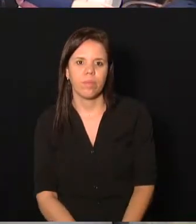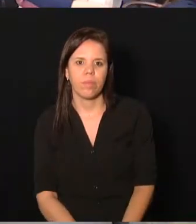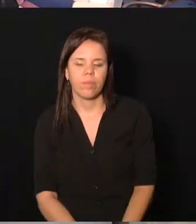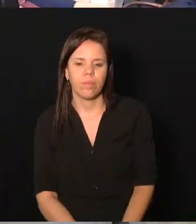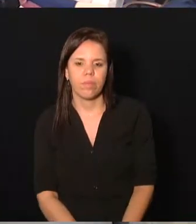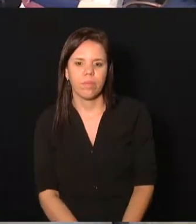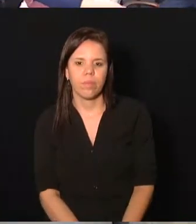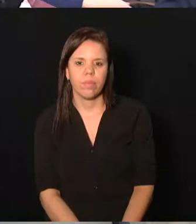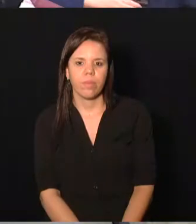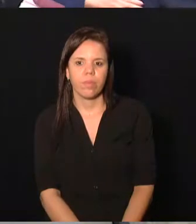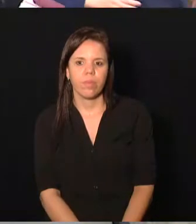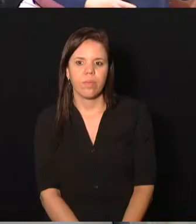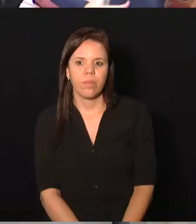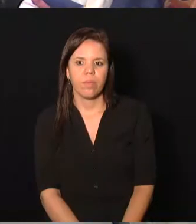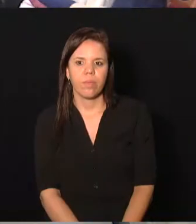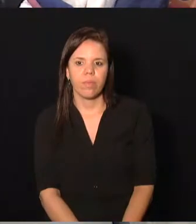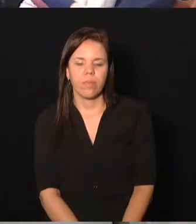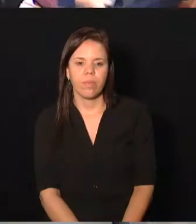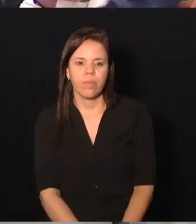tem que vir mais.